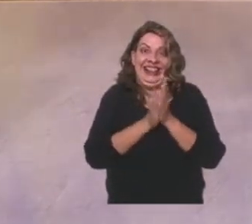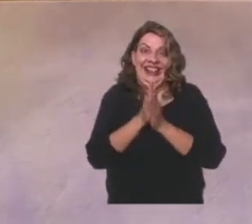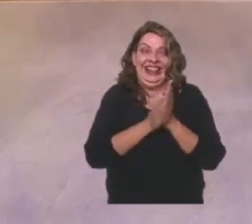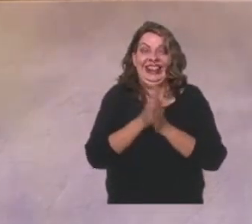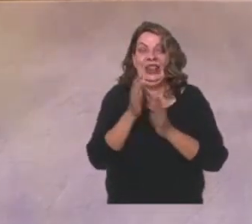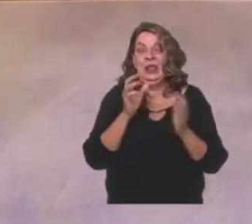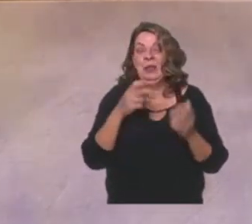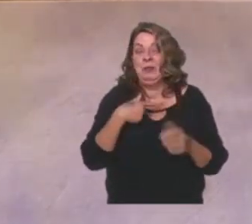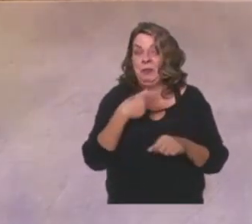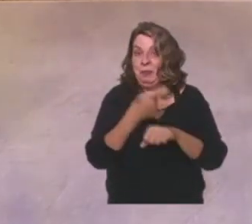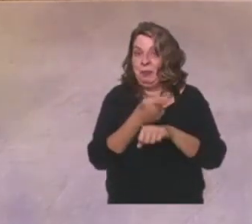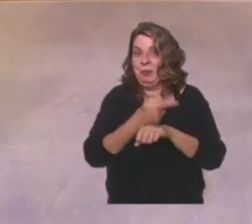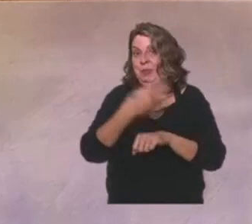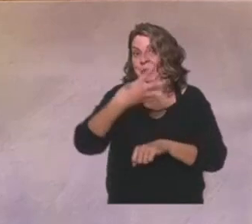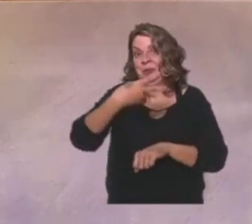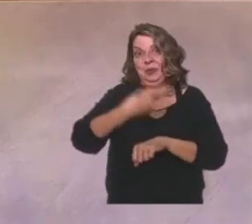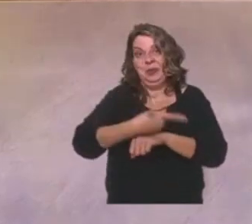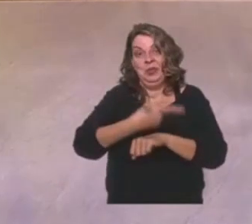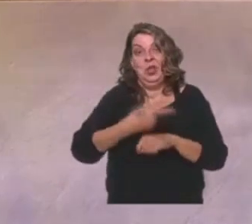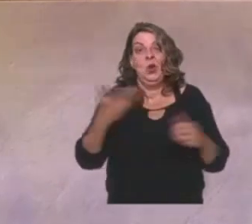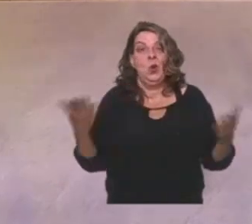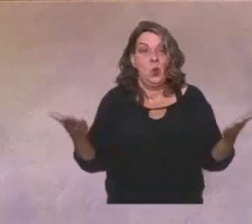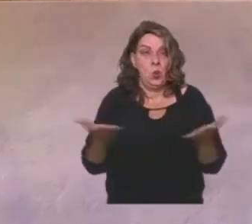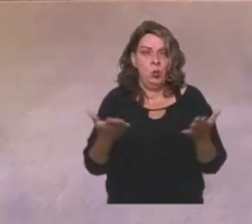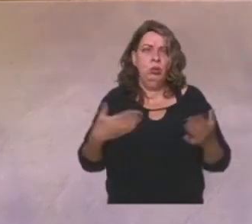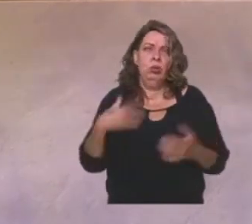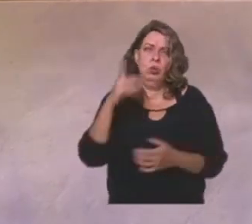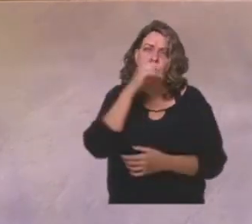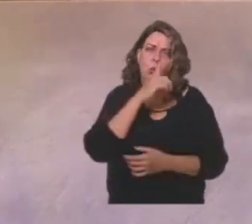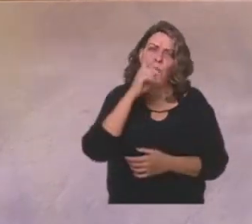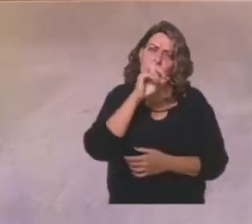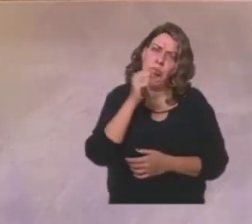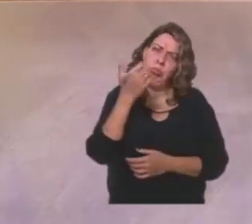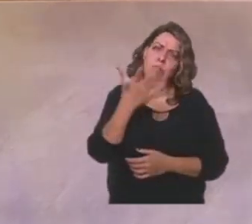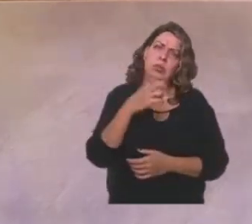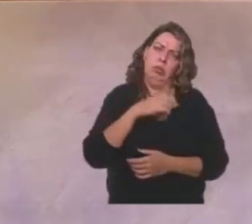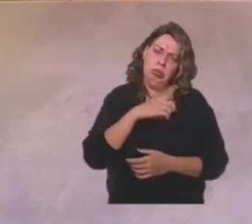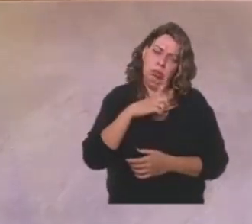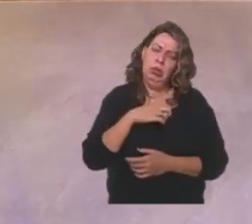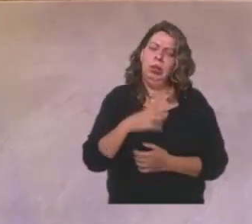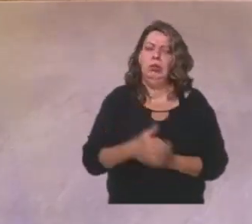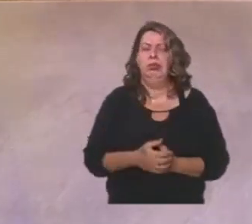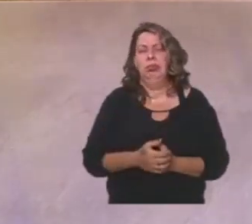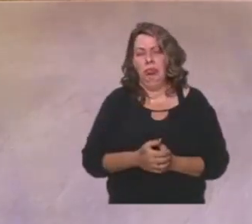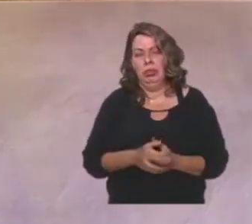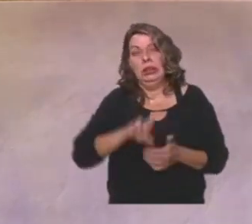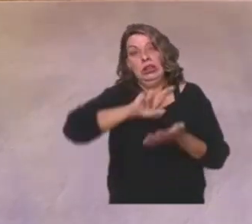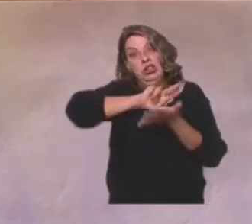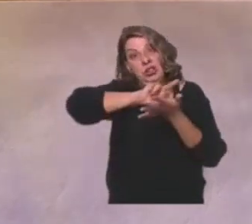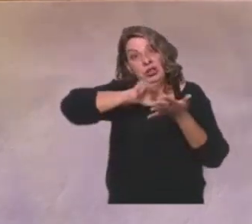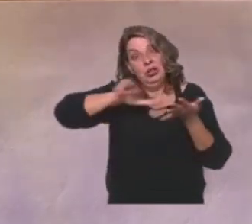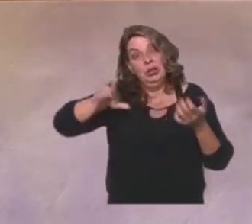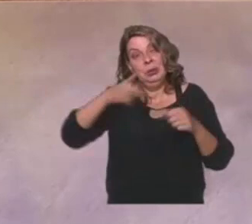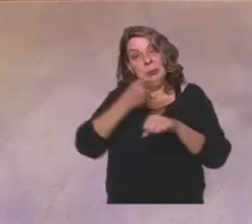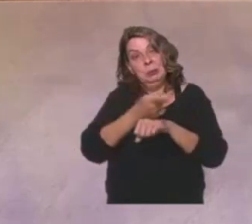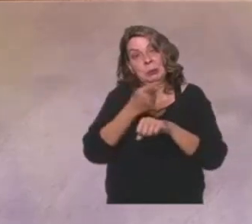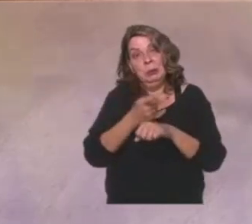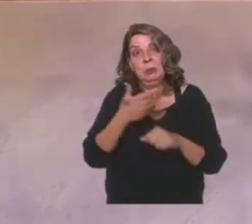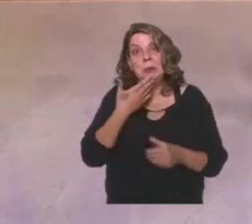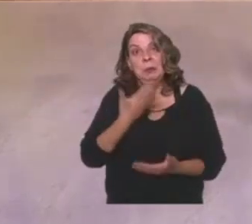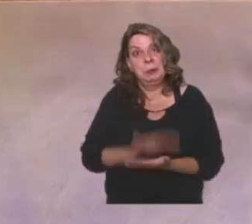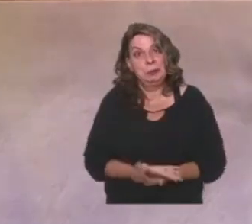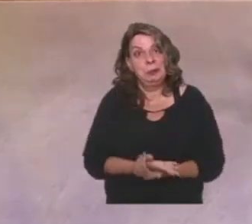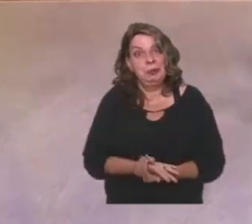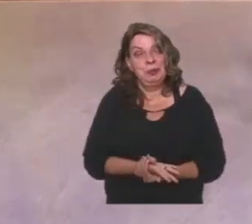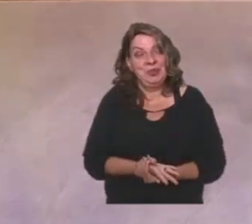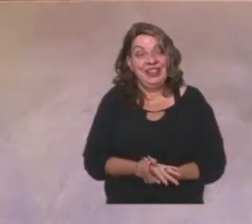Super prêmio no quarto prêmio de hoje, mas o domingo que vem com tudo, recheado de prêmios incríveis pra cair o queixo da